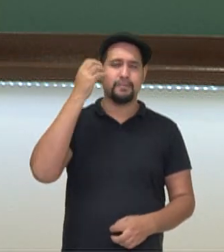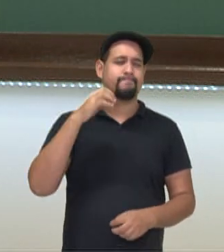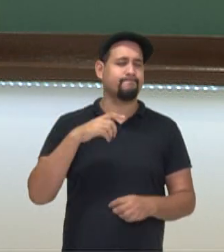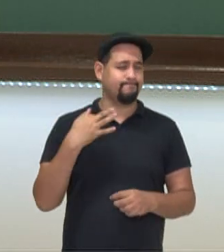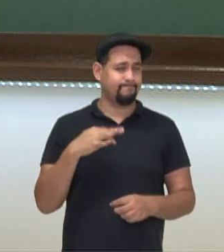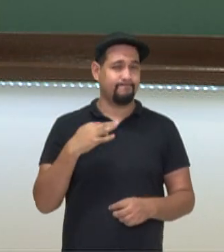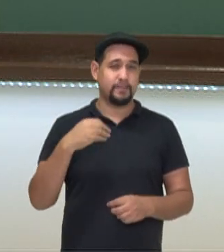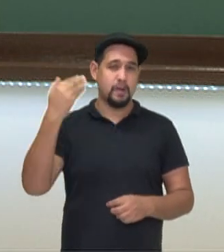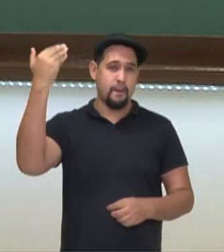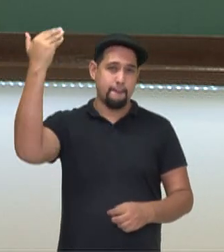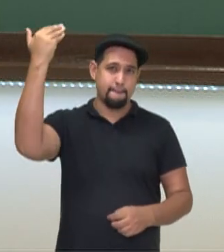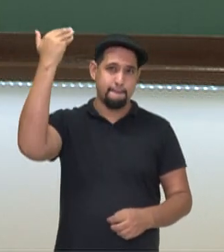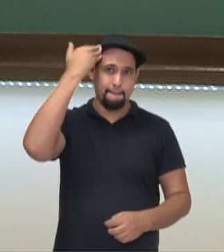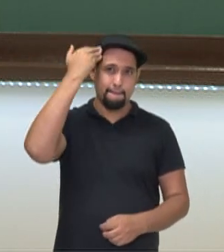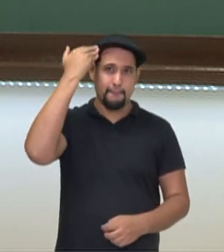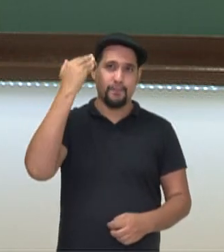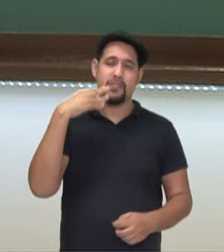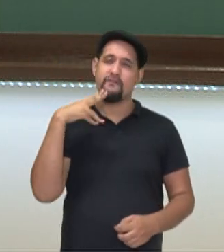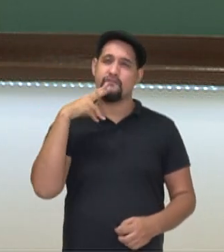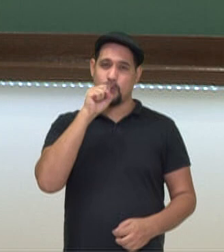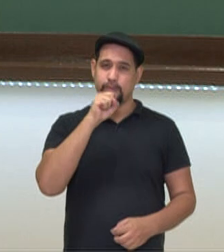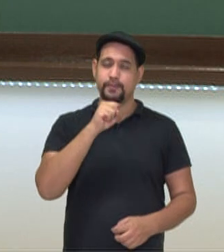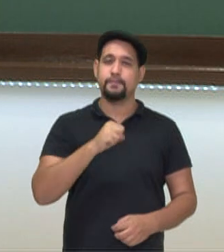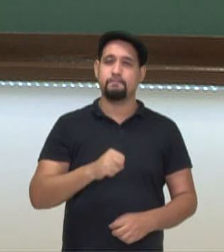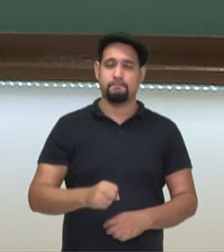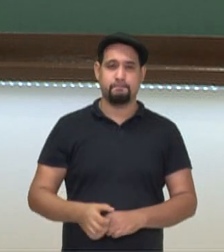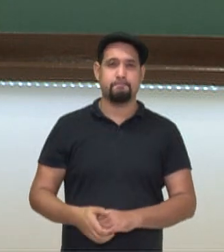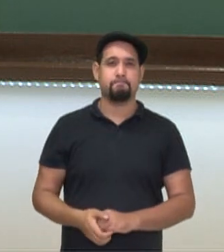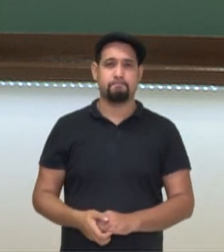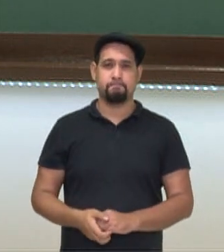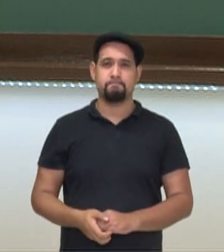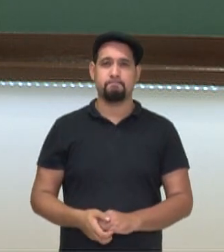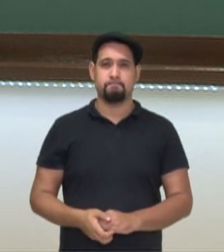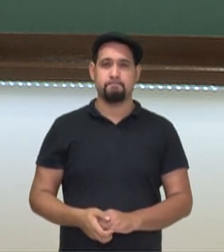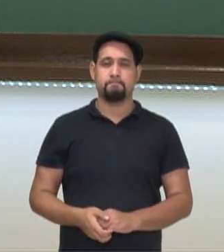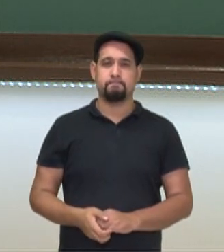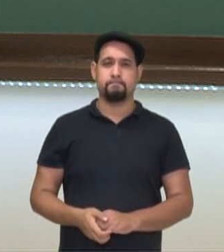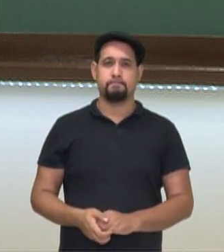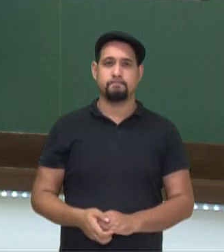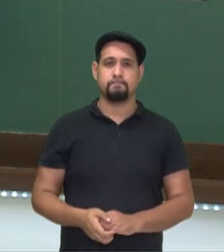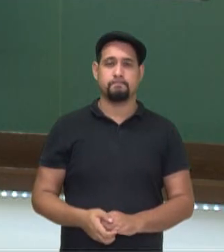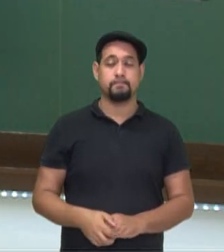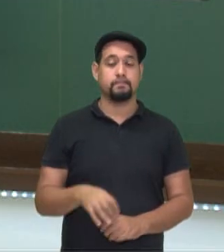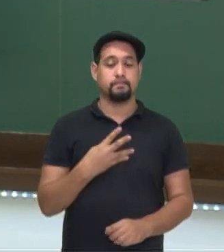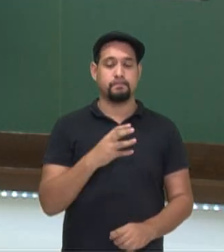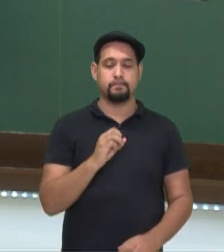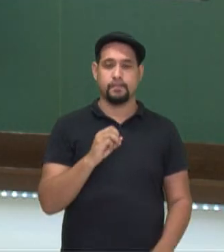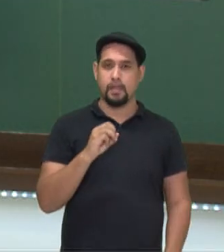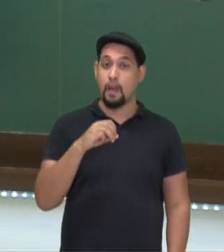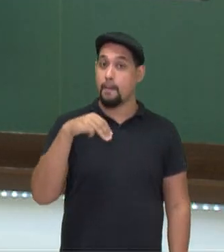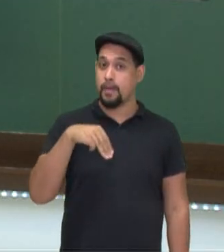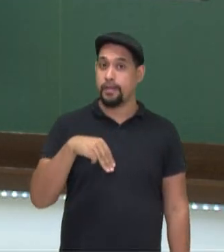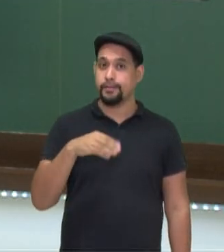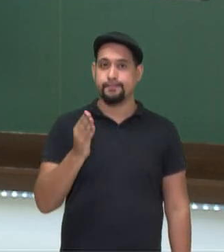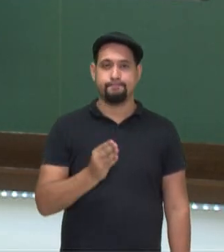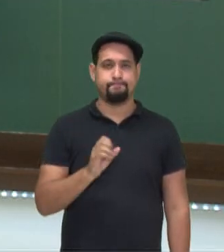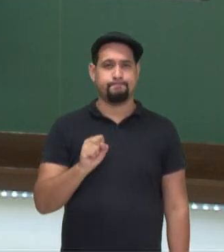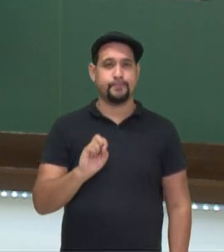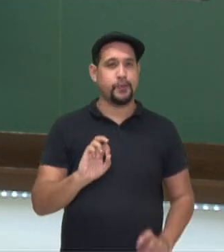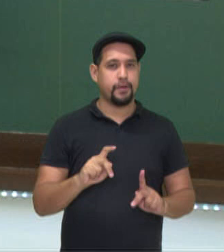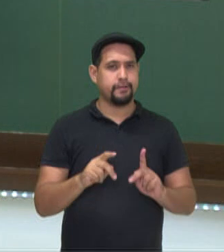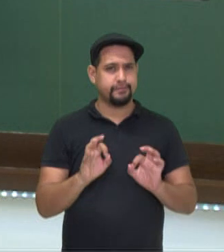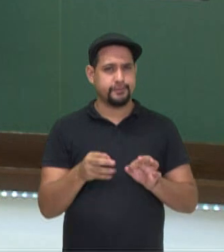porque ele vem muito rápido, ele vem com muita intensidade. Tá bom? Então tá aí, 40 metros por segundo. É a nossa velocidade. Deu